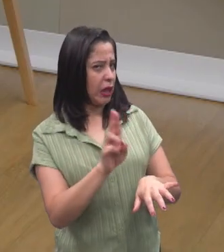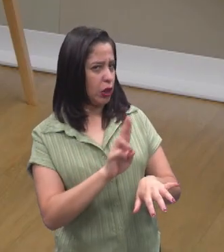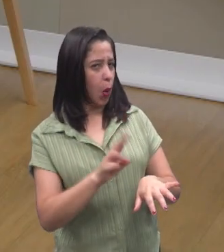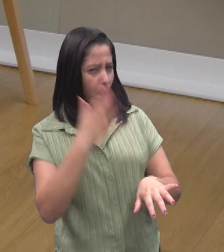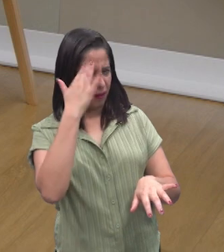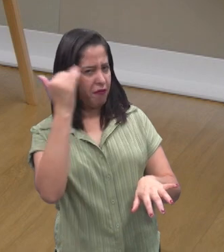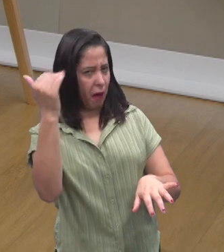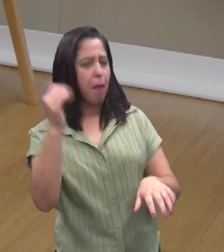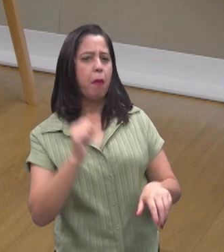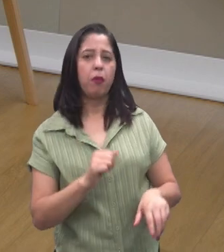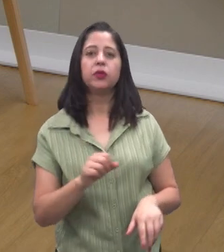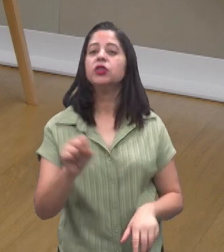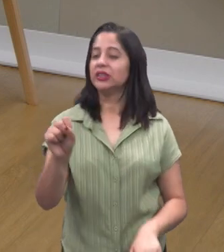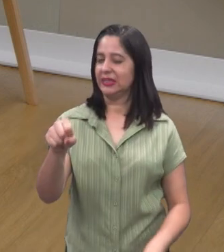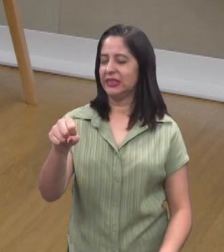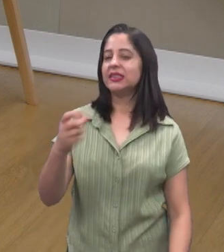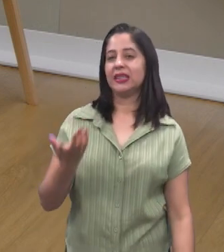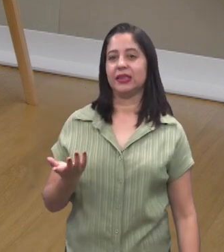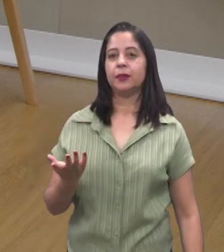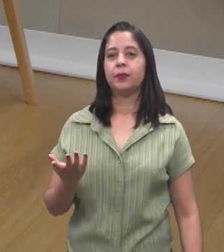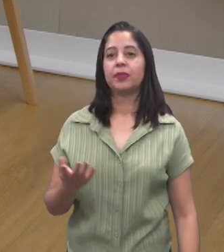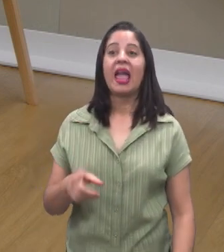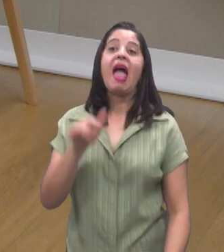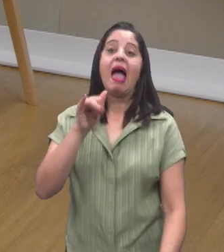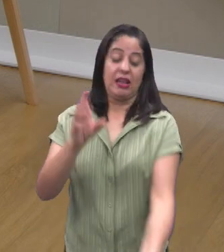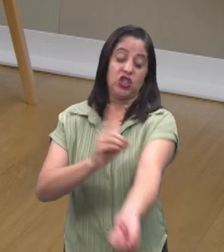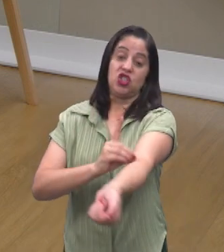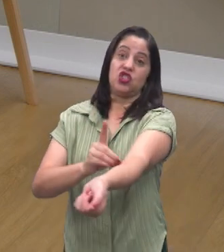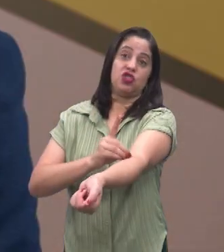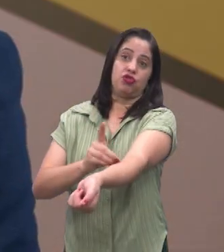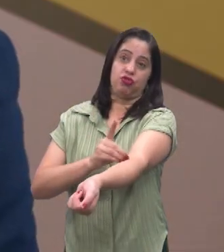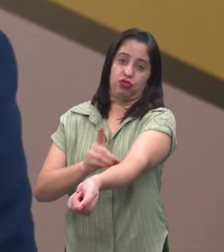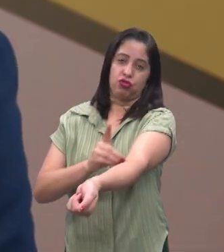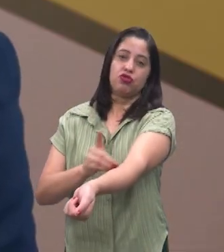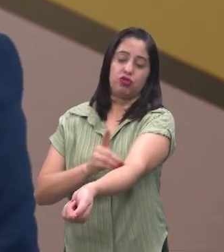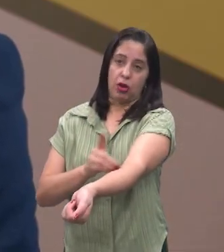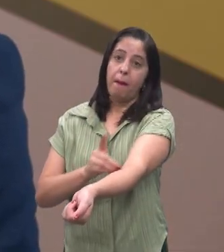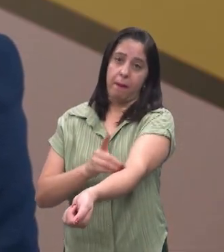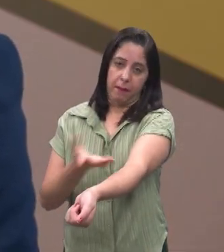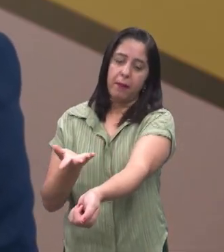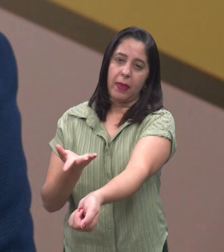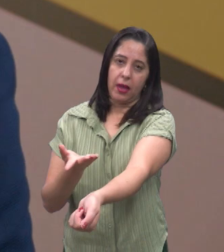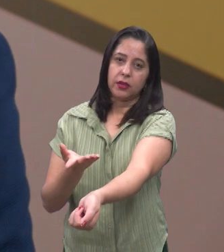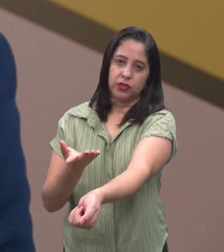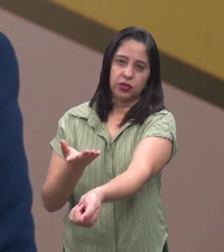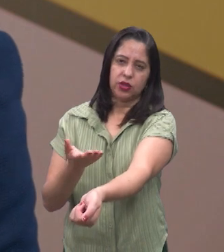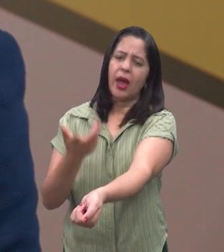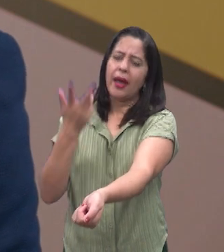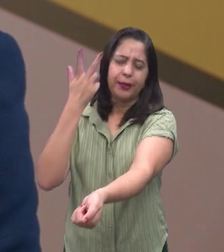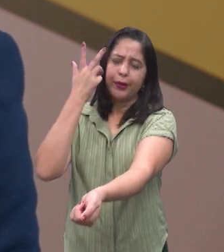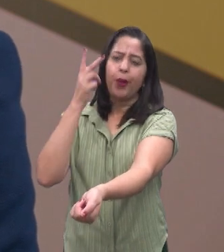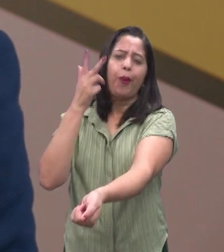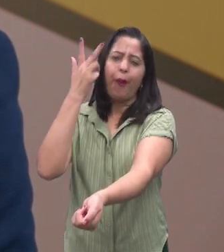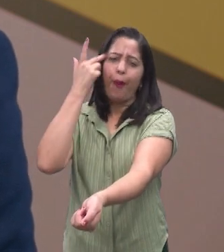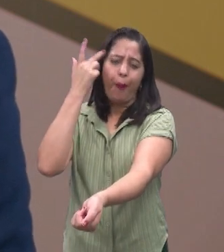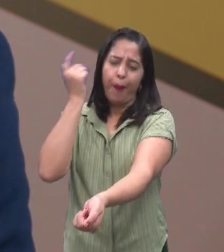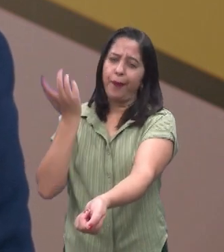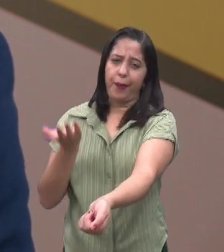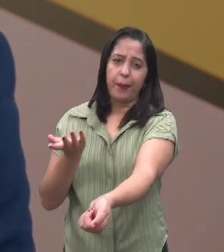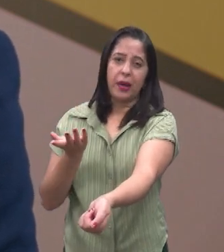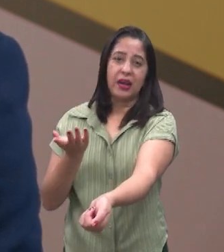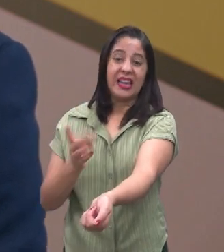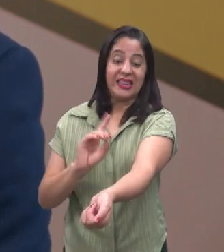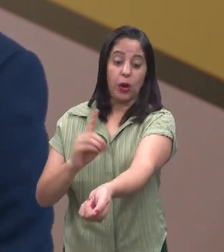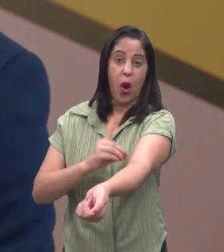da população, né? Sim, sim. Então, o diabetes, que é digamos, uma muito frequente, e o que chama a atenção